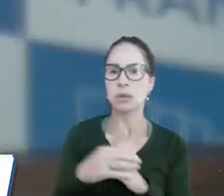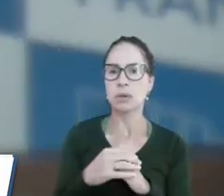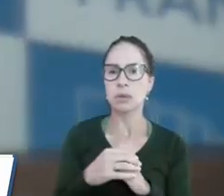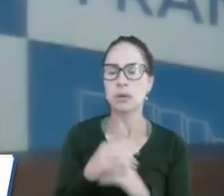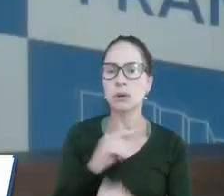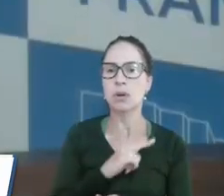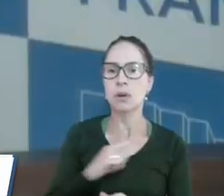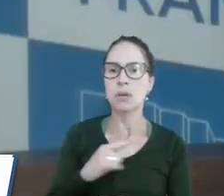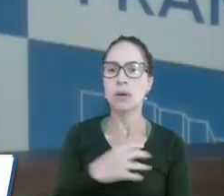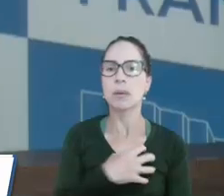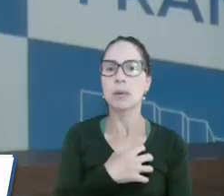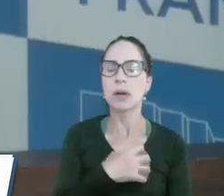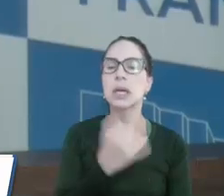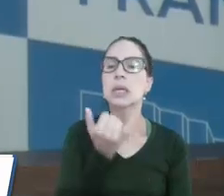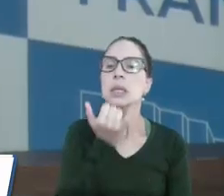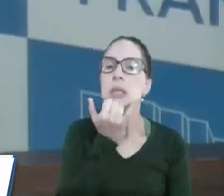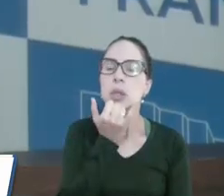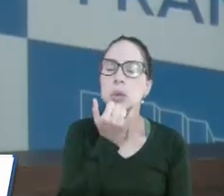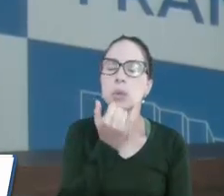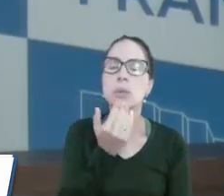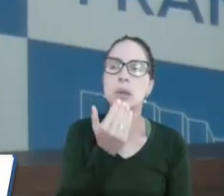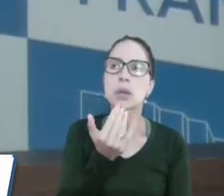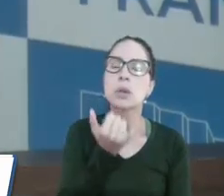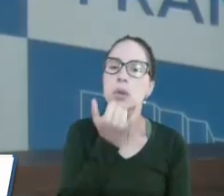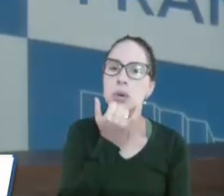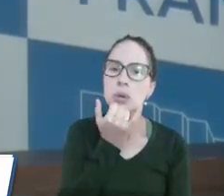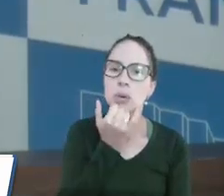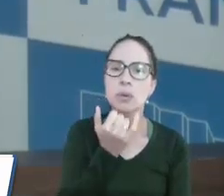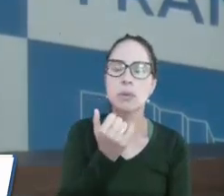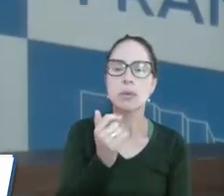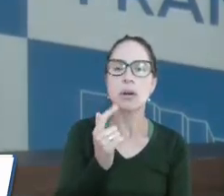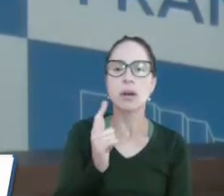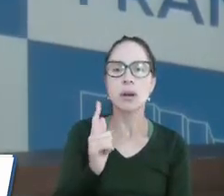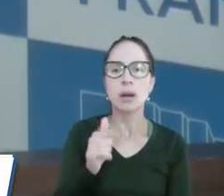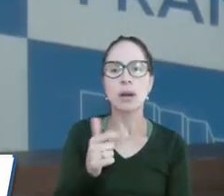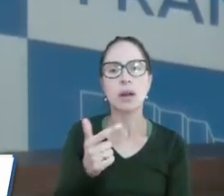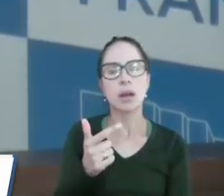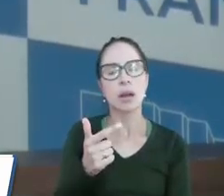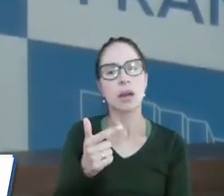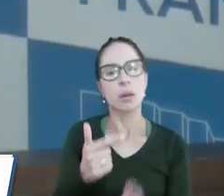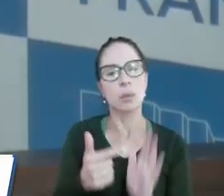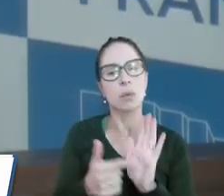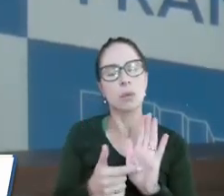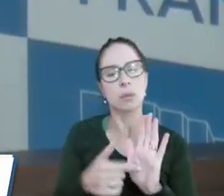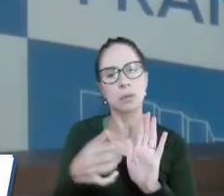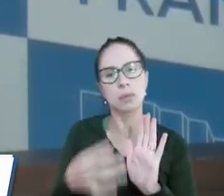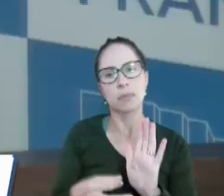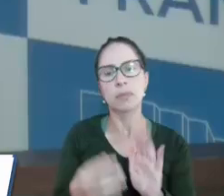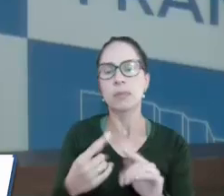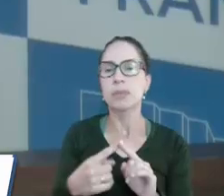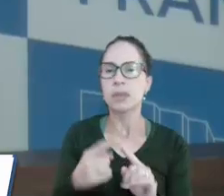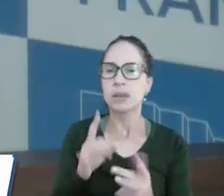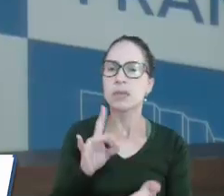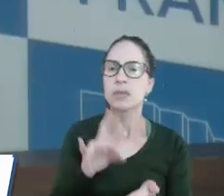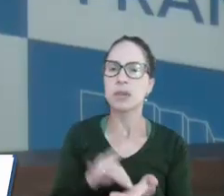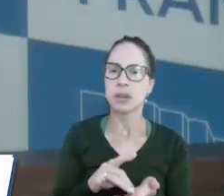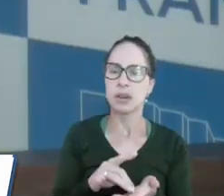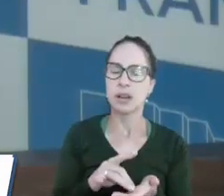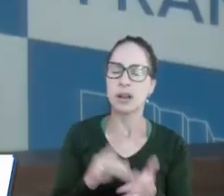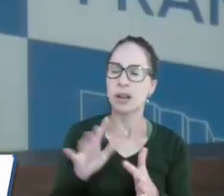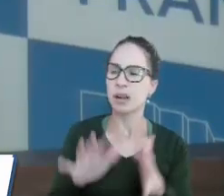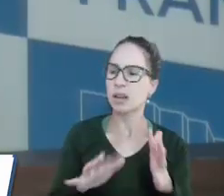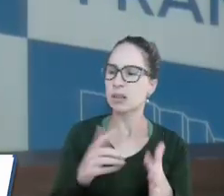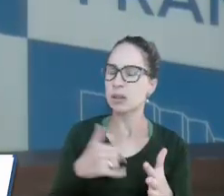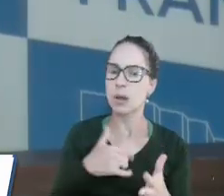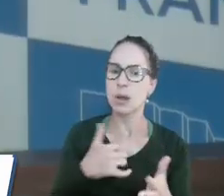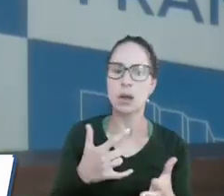da Bahia se desculpou. É um ato nobre, porque realmente, às vezes a gente, no calor